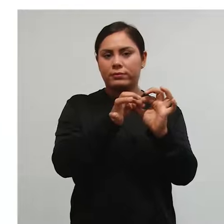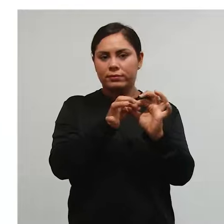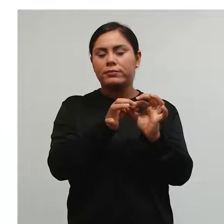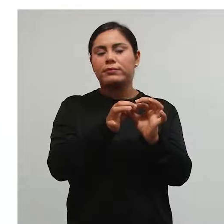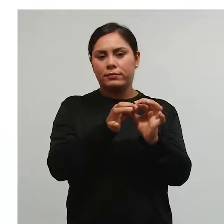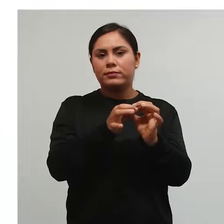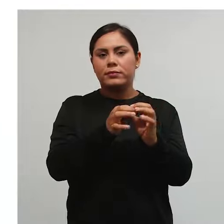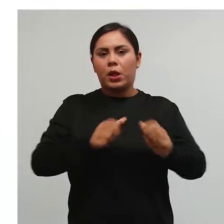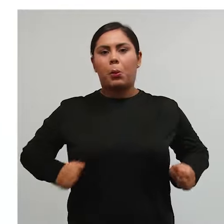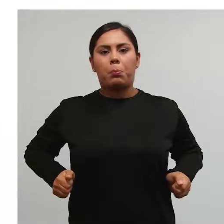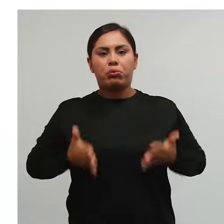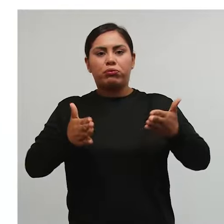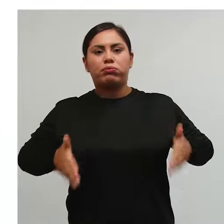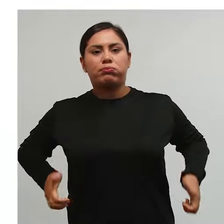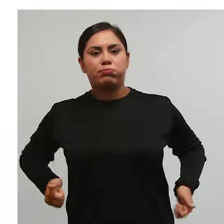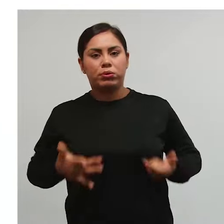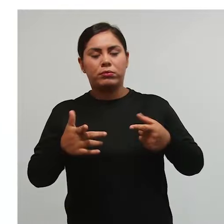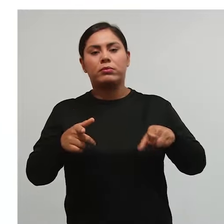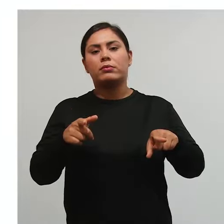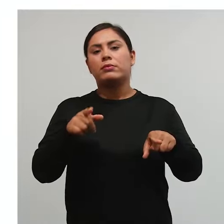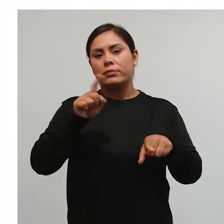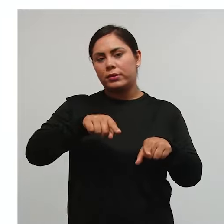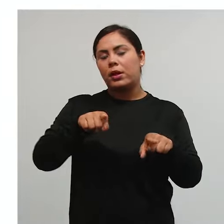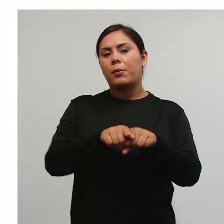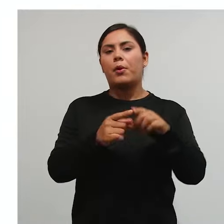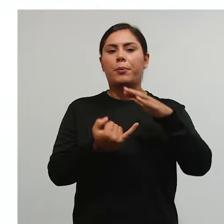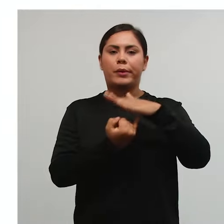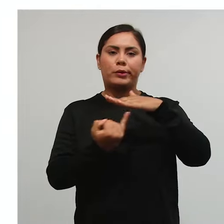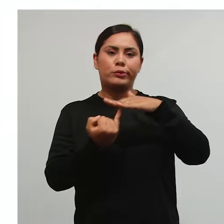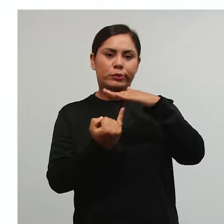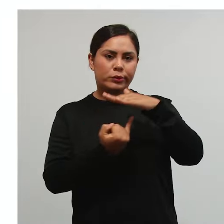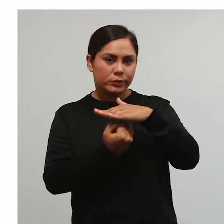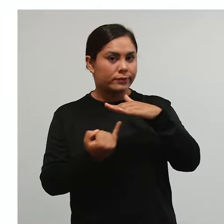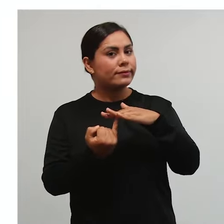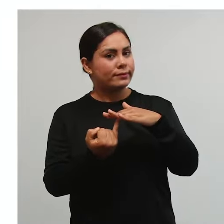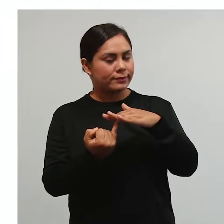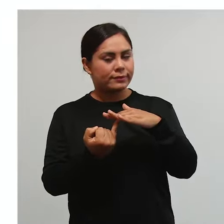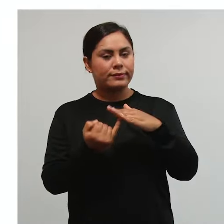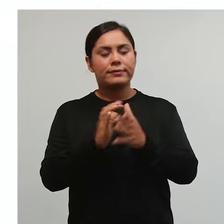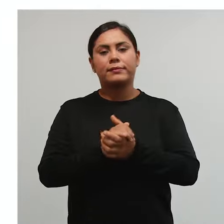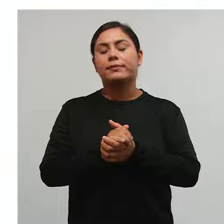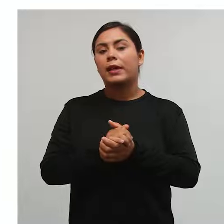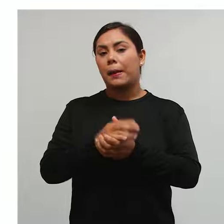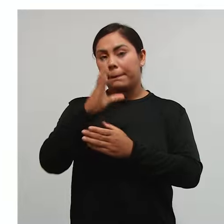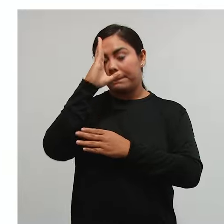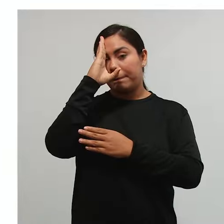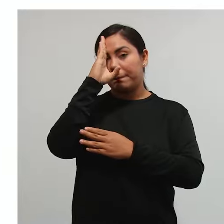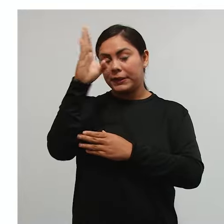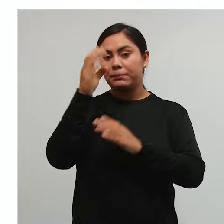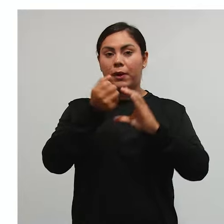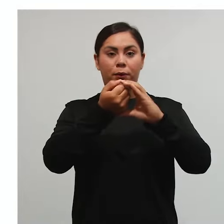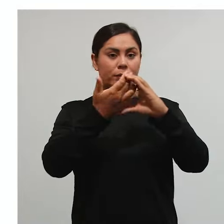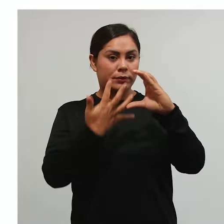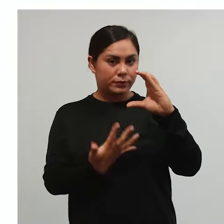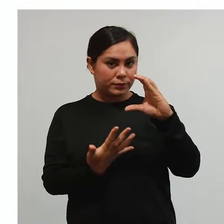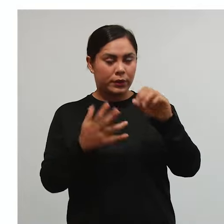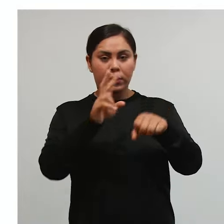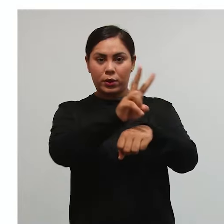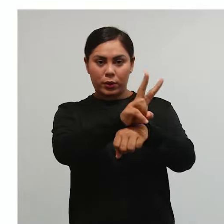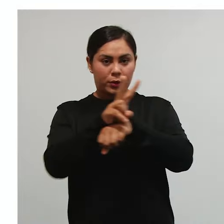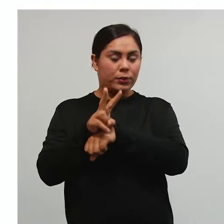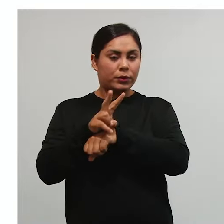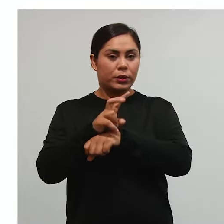que fundamentou a sua instituição, tá? A principal característica do empréstimo